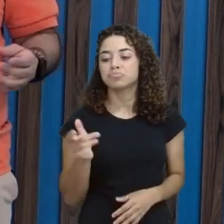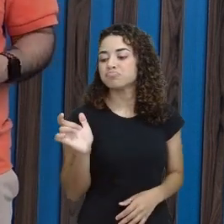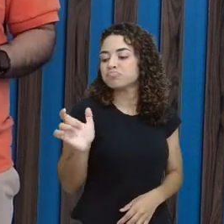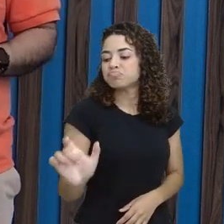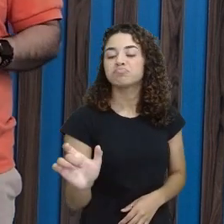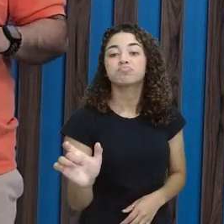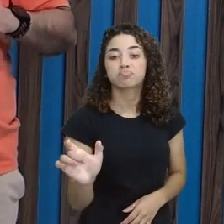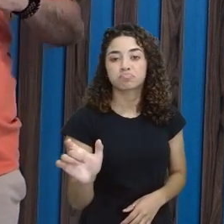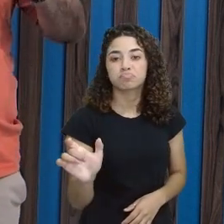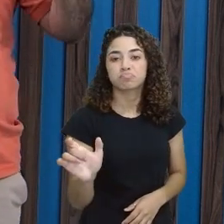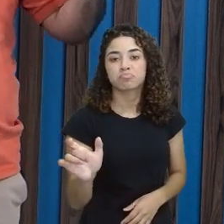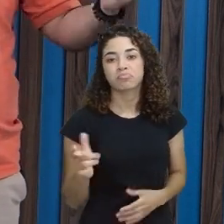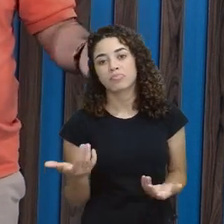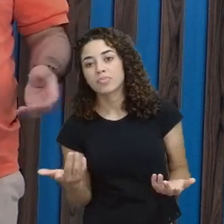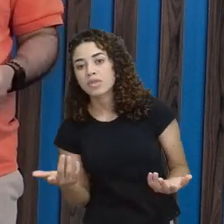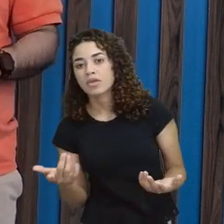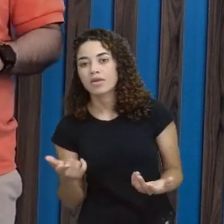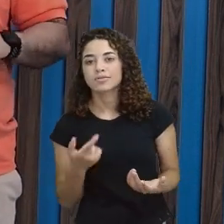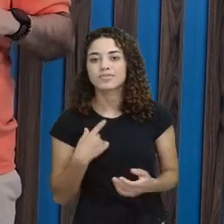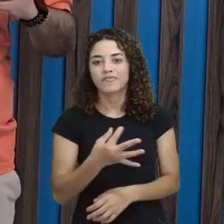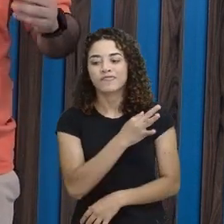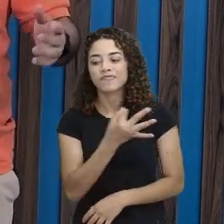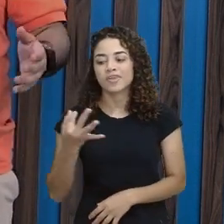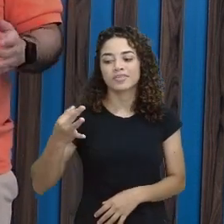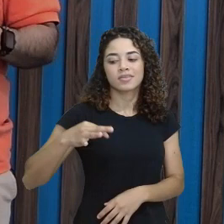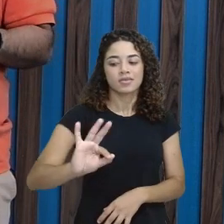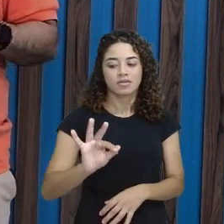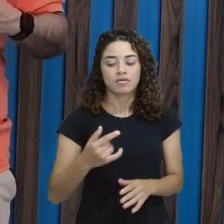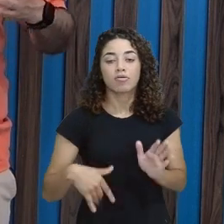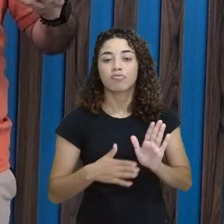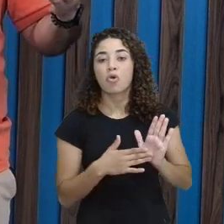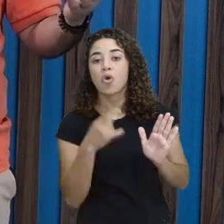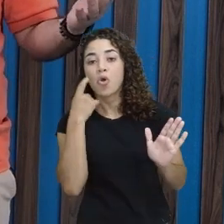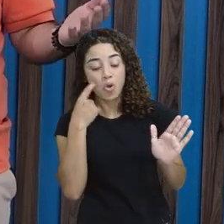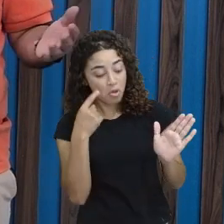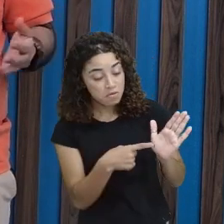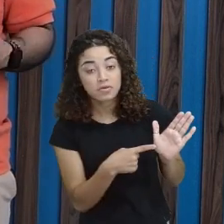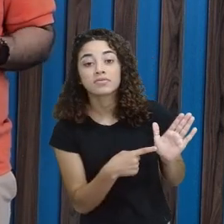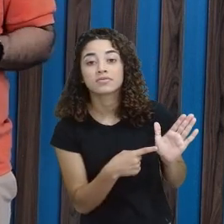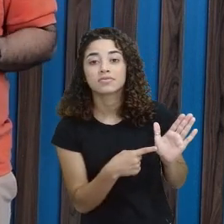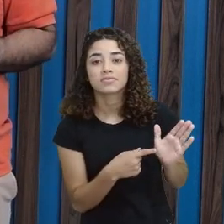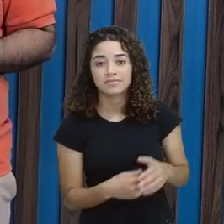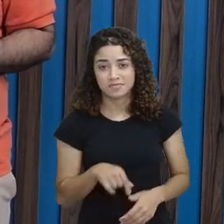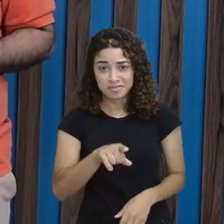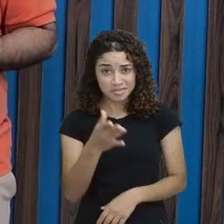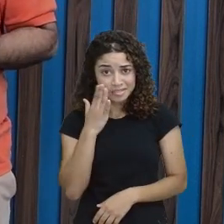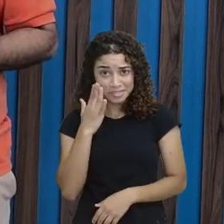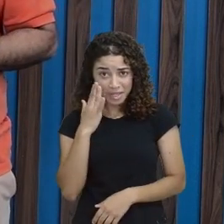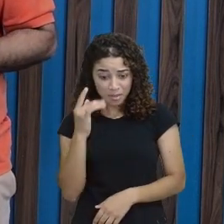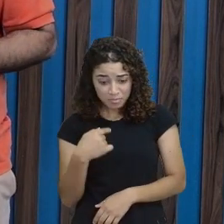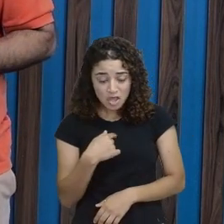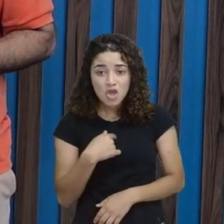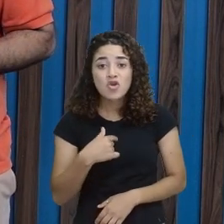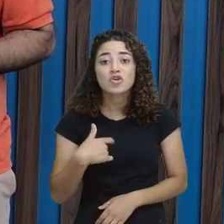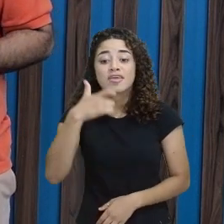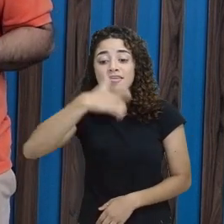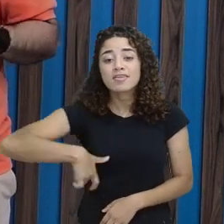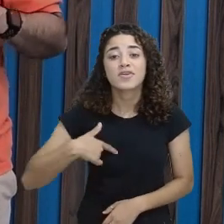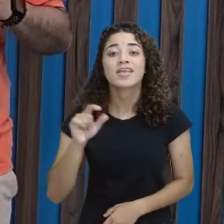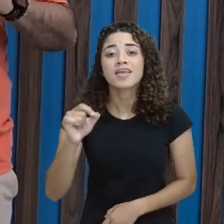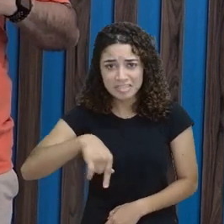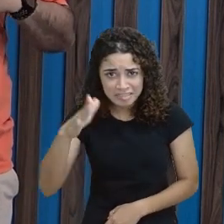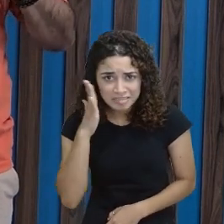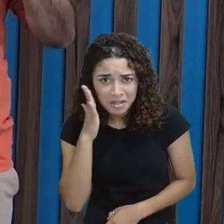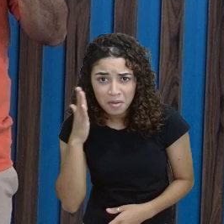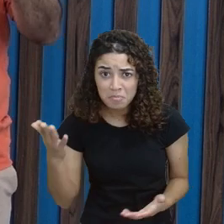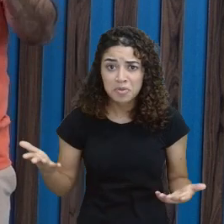sou juiz juiz federal, não sei o que, pá, e você sabe com quem você está falando. Então,